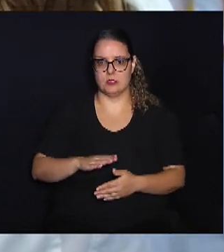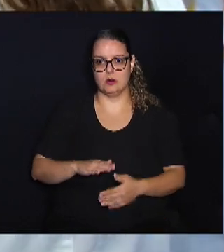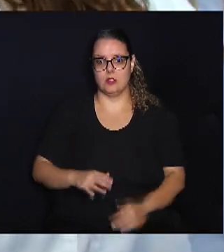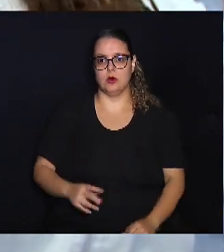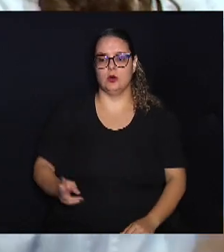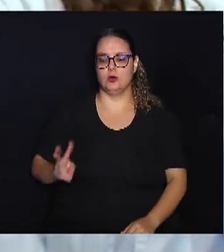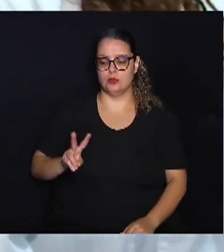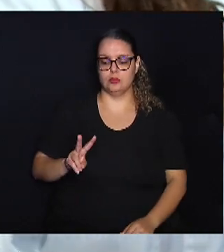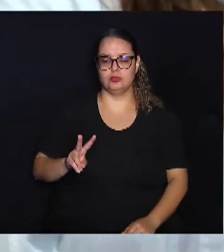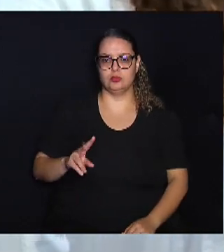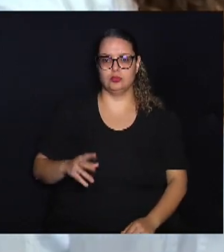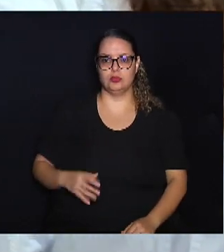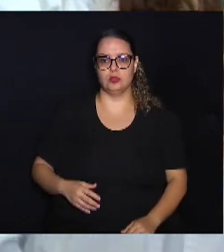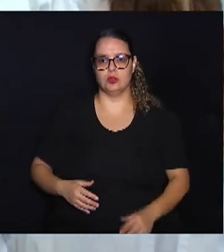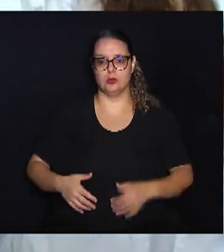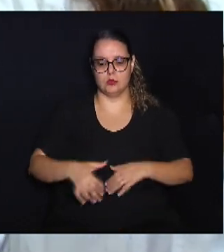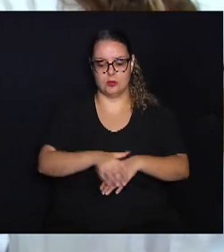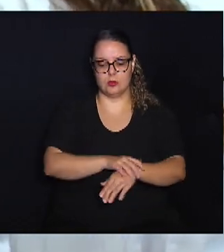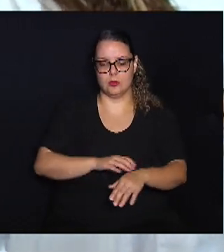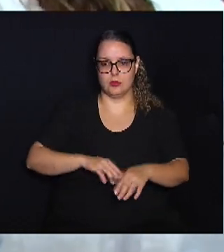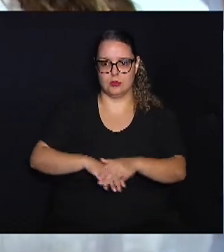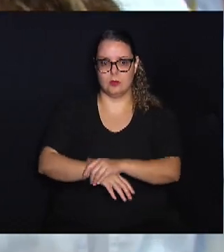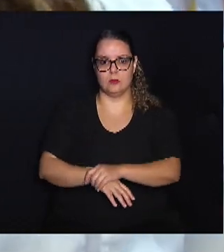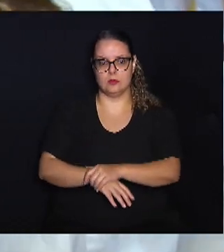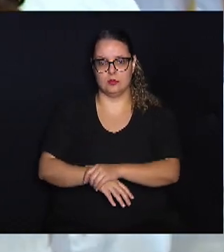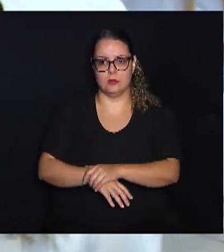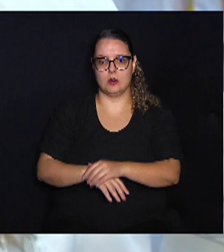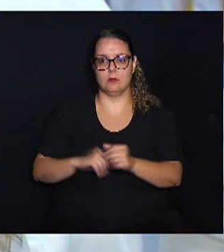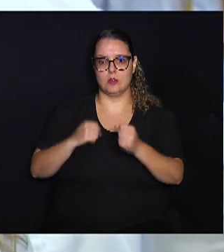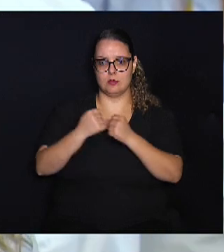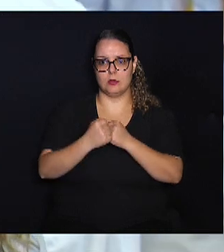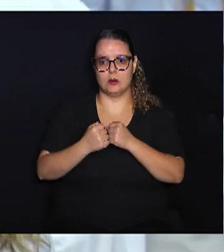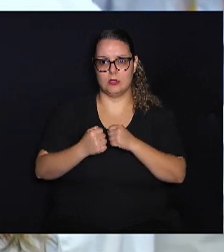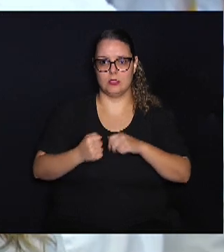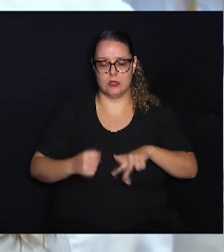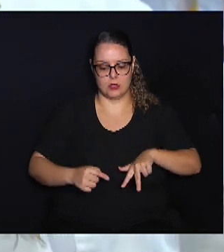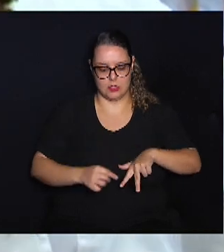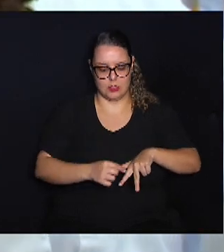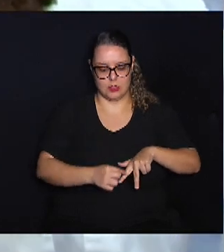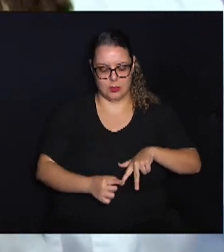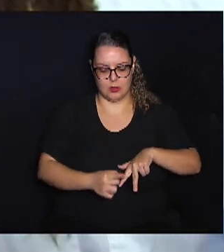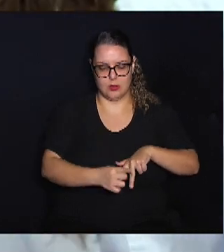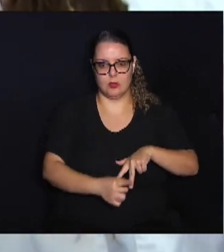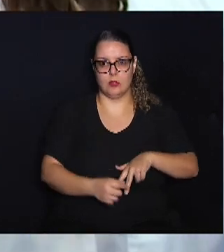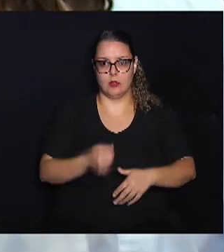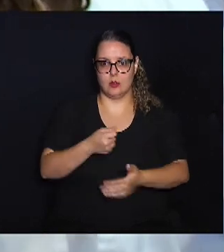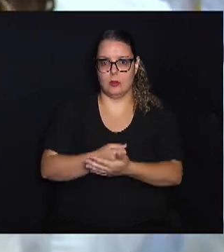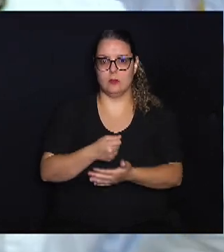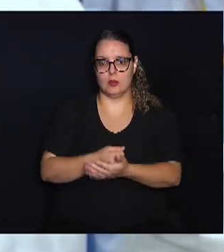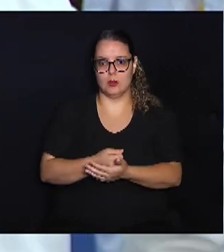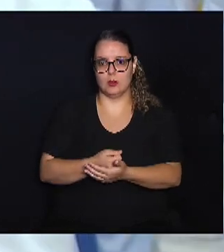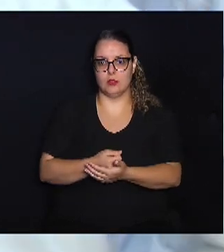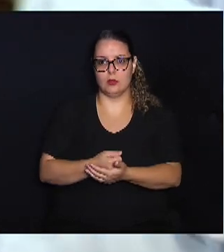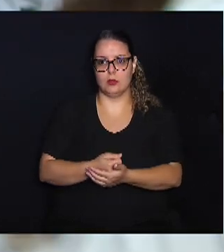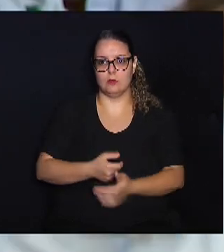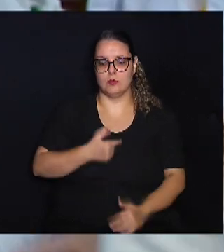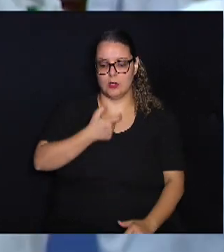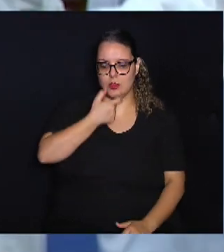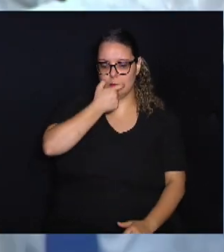uma proteção, uma luva, uma proteção na mão e uma caneleira obrigatórias, mais o protetor